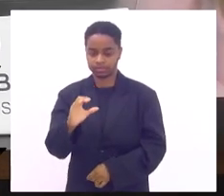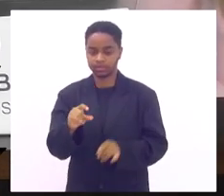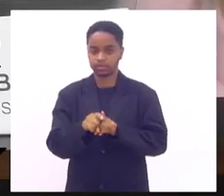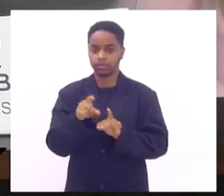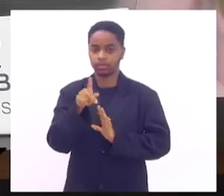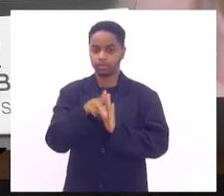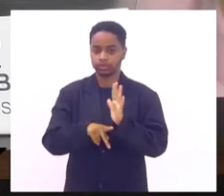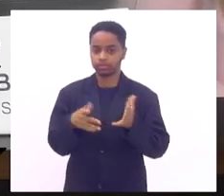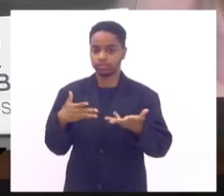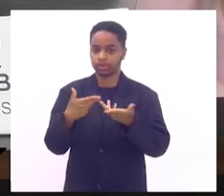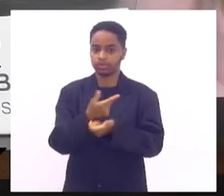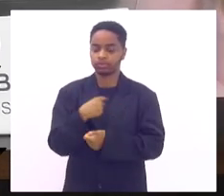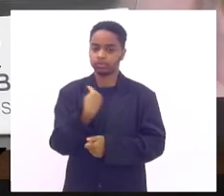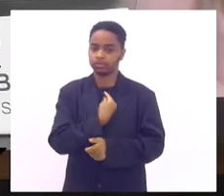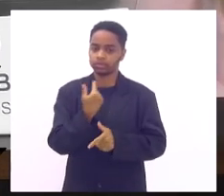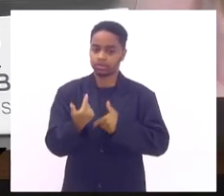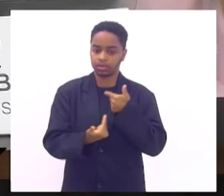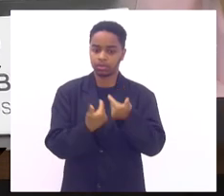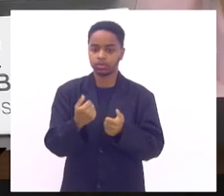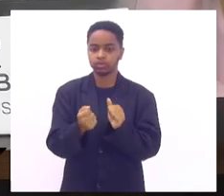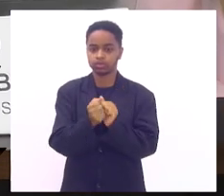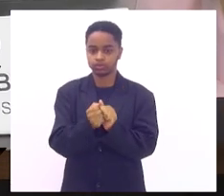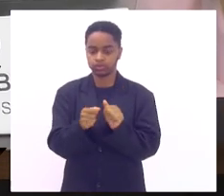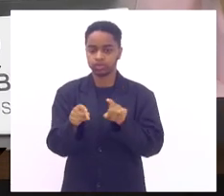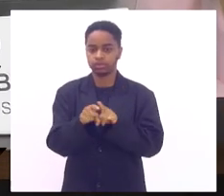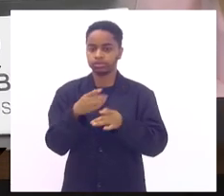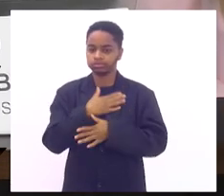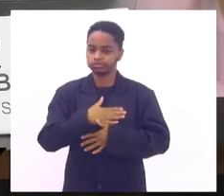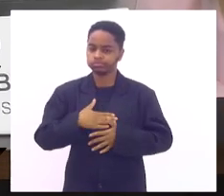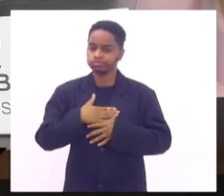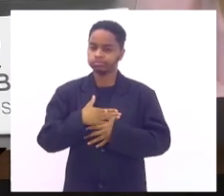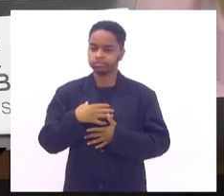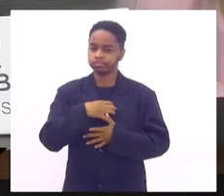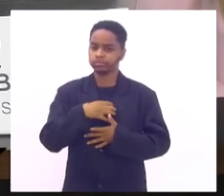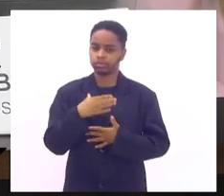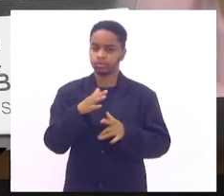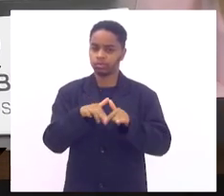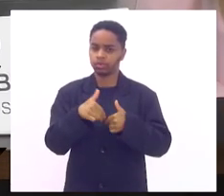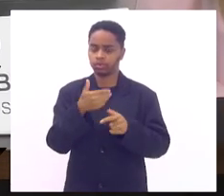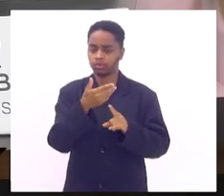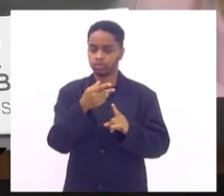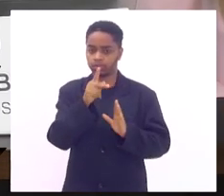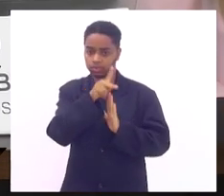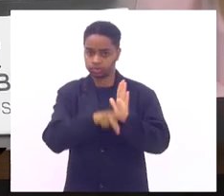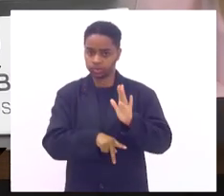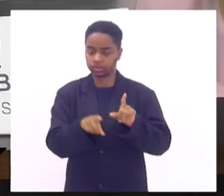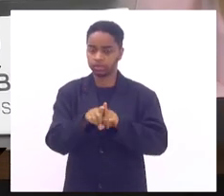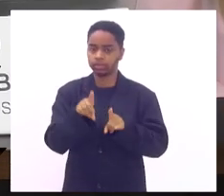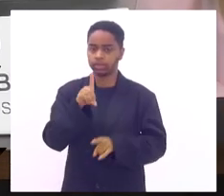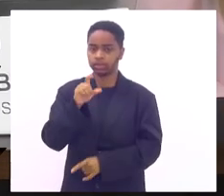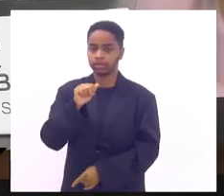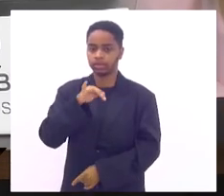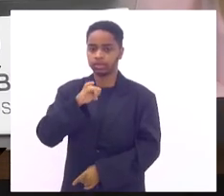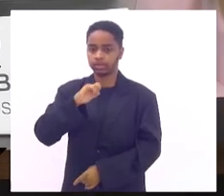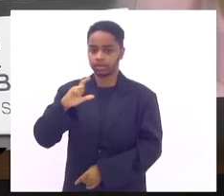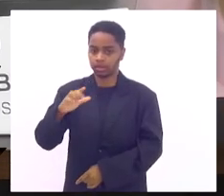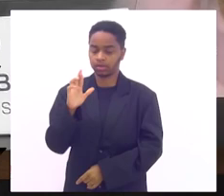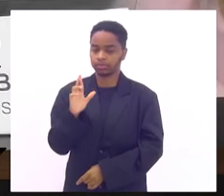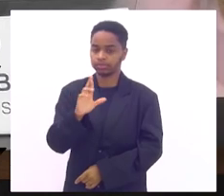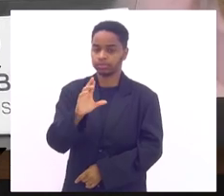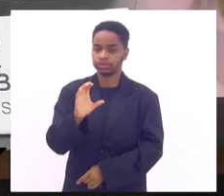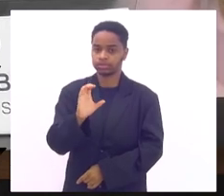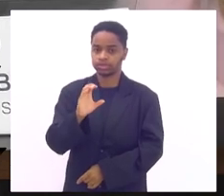projeto bacana que fizemos juntos, né? Tenho muita honra desse projeto. Daniel Mesquita, representando a CNC, a nossa